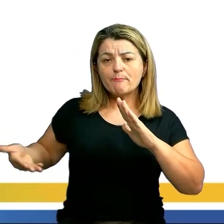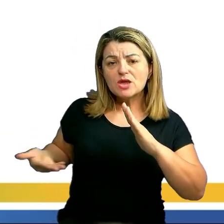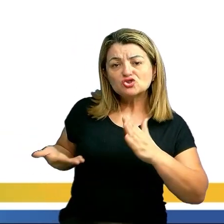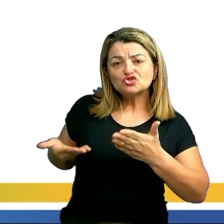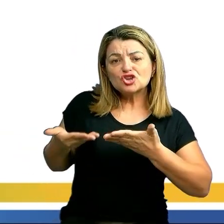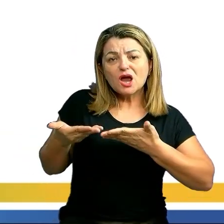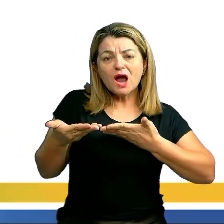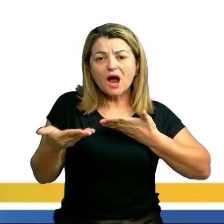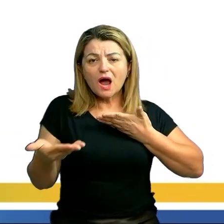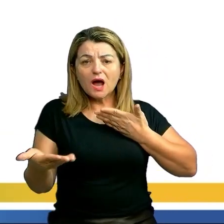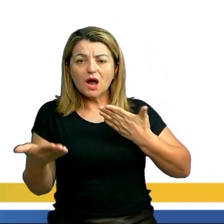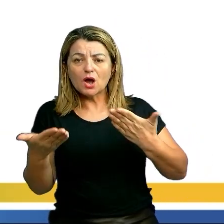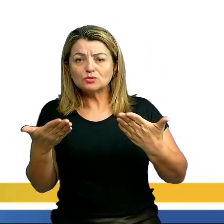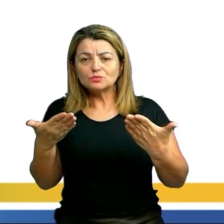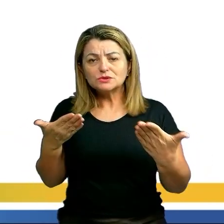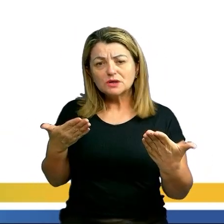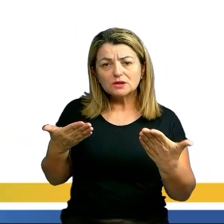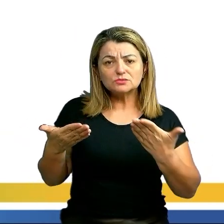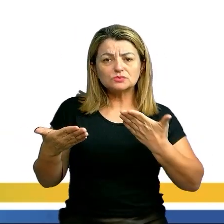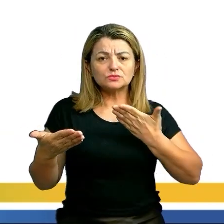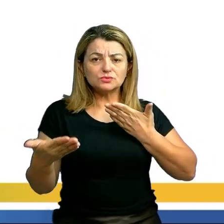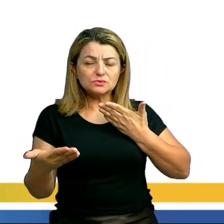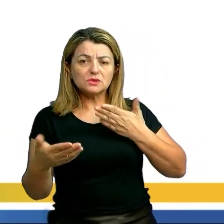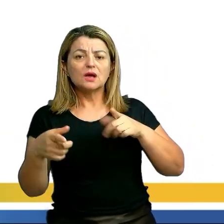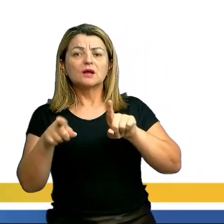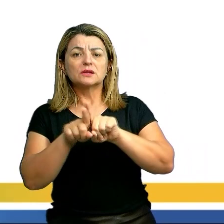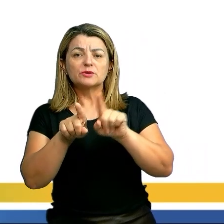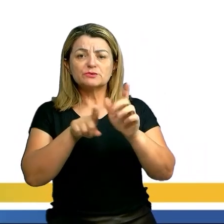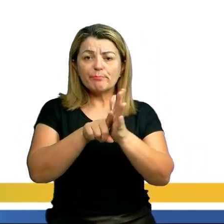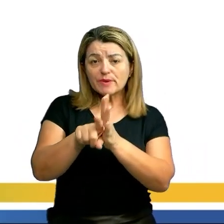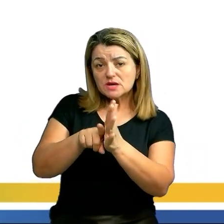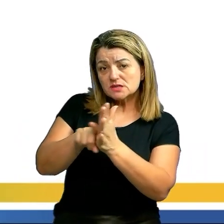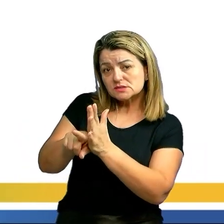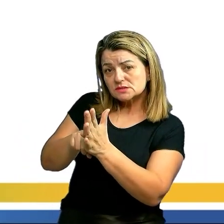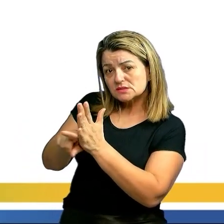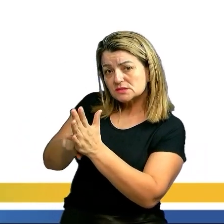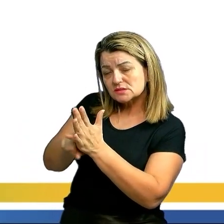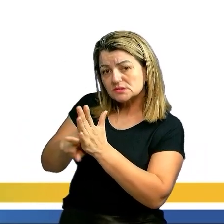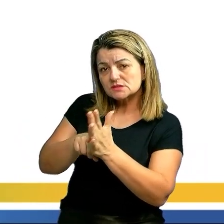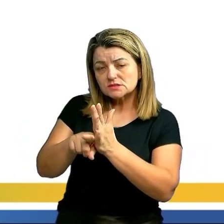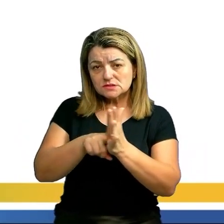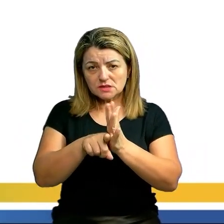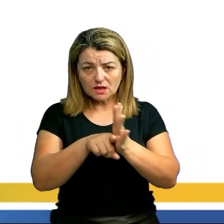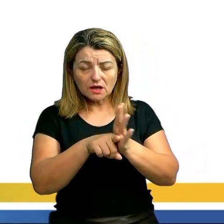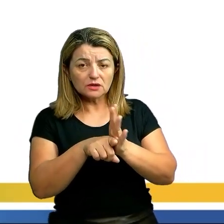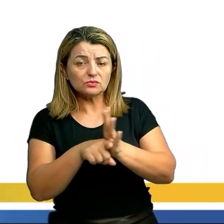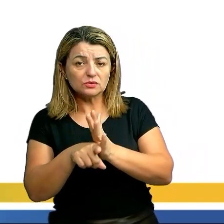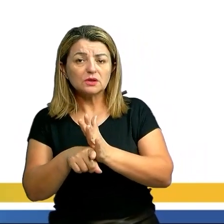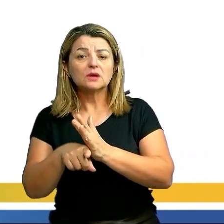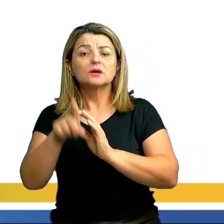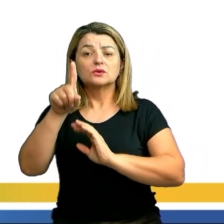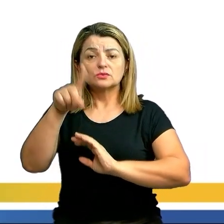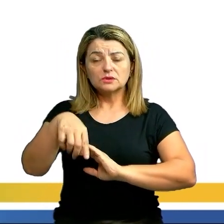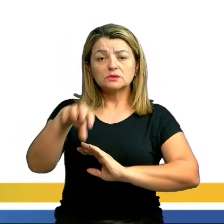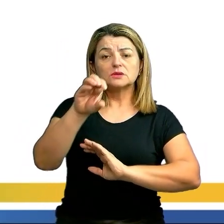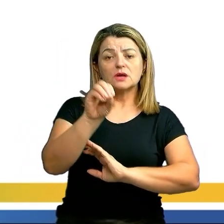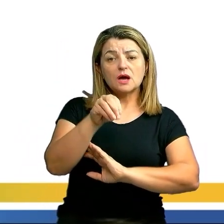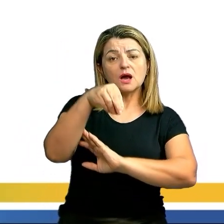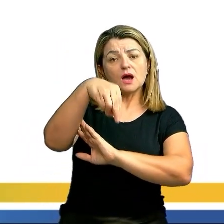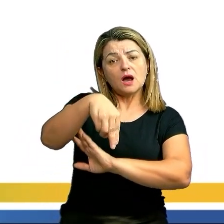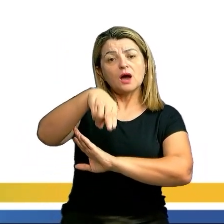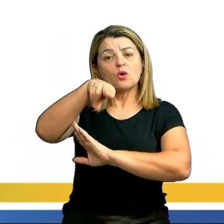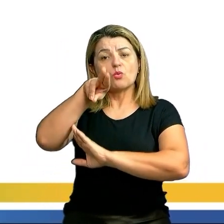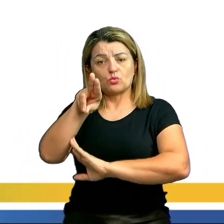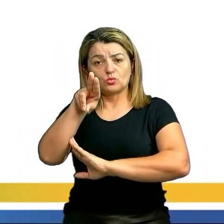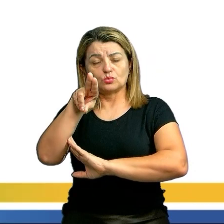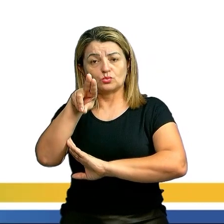assim, através de ações, de pesquisas, de interferências da Organização Mundial